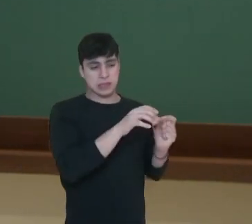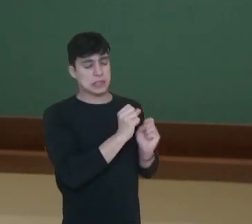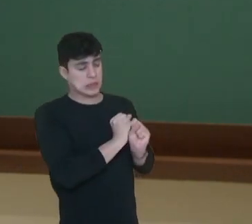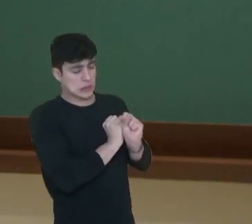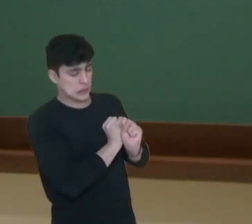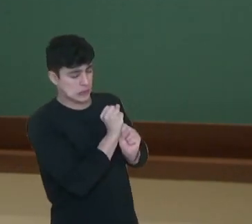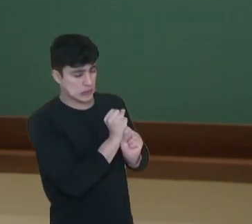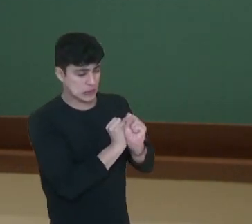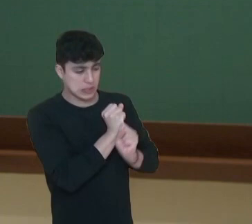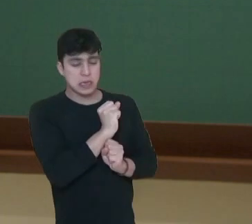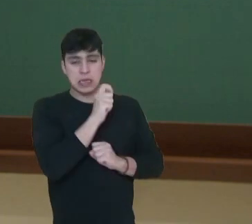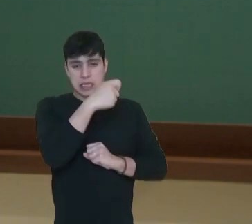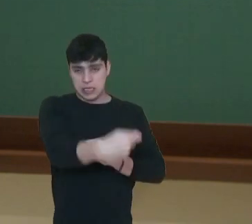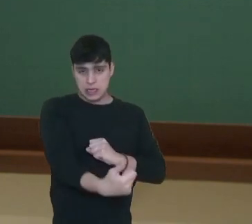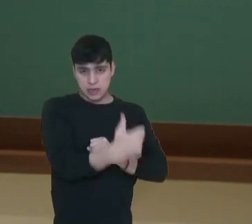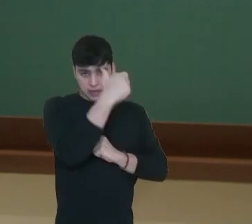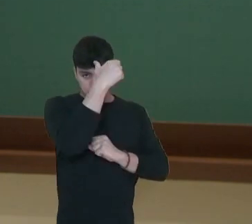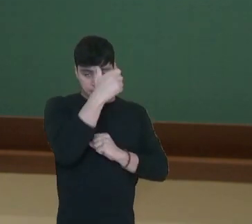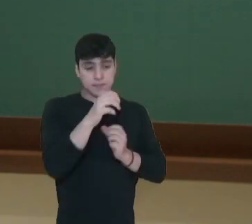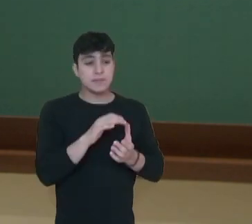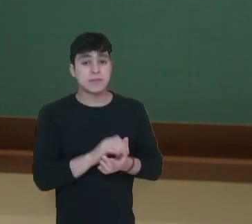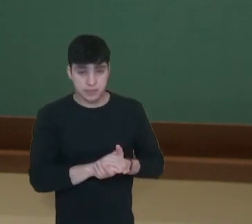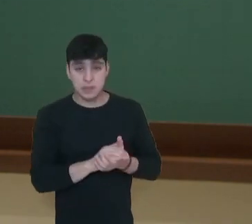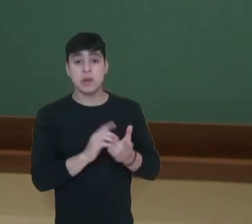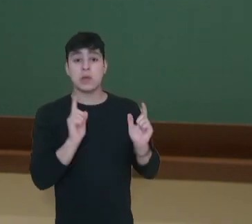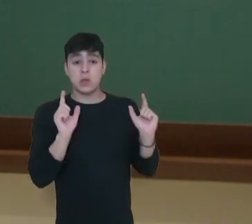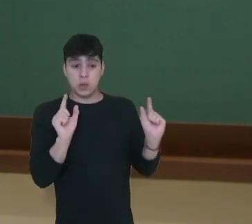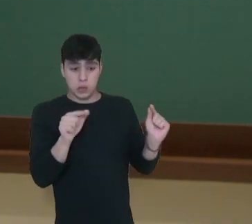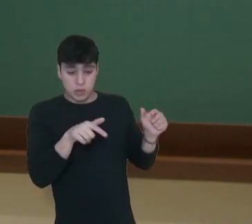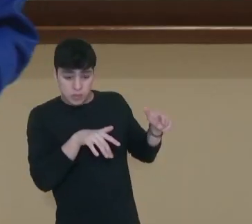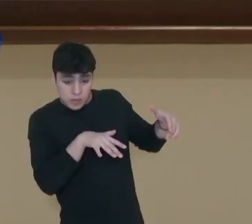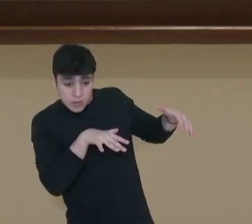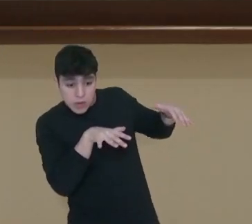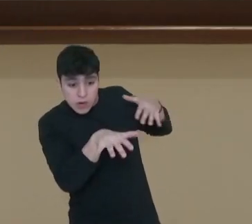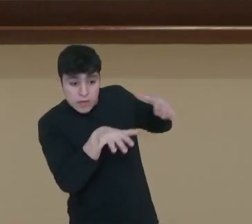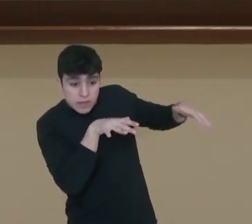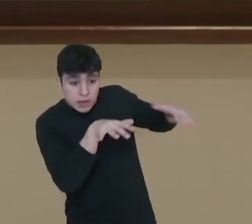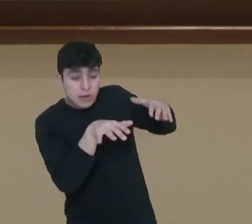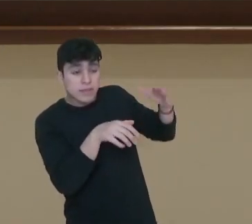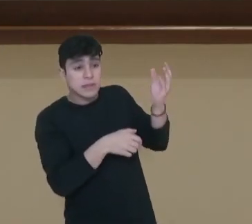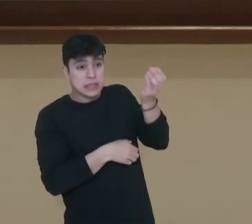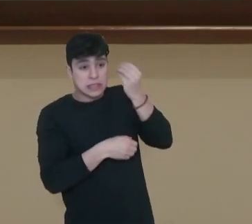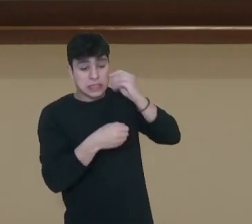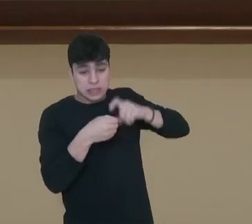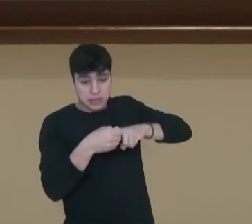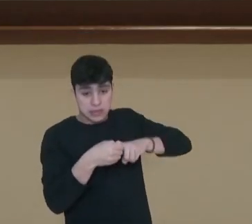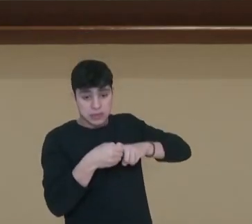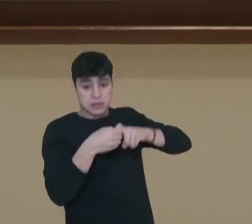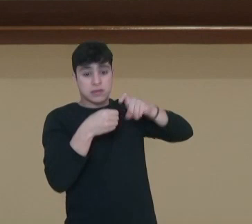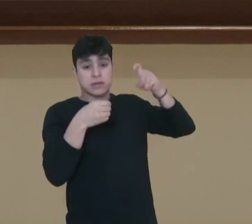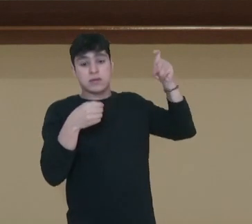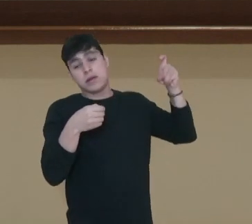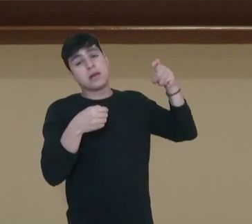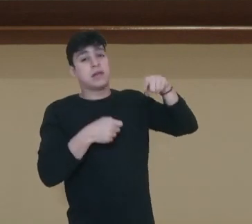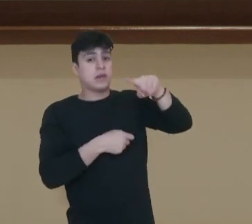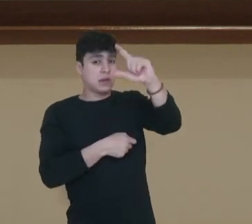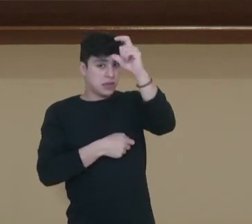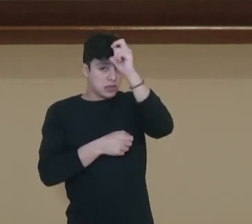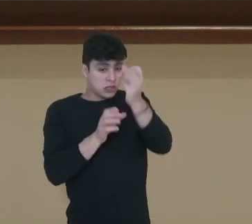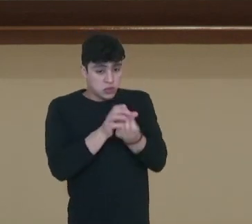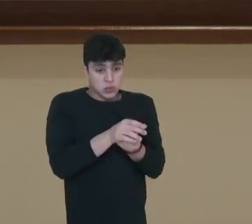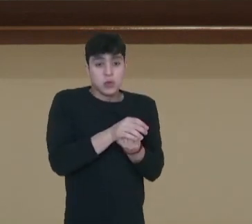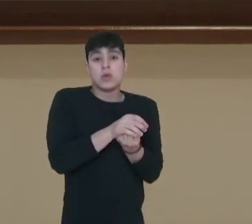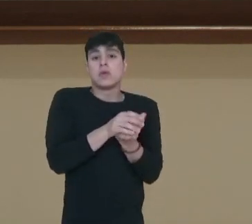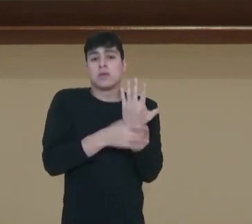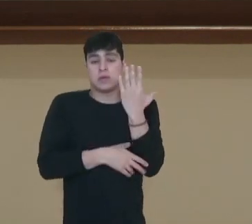território do que era a Índia. E nós vamos ver que um movimento pela independência da Índia vai acabar surgindo, onde a figura